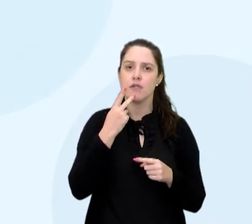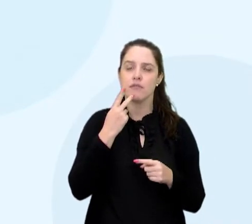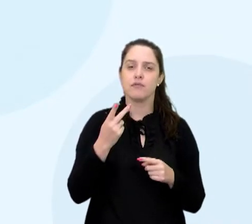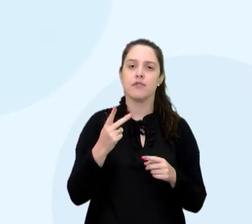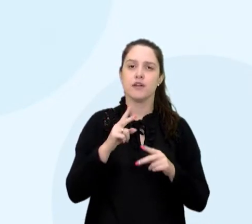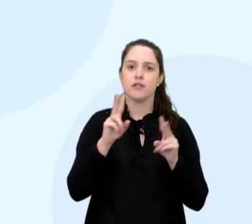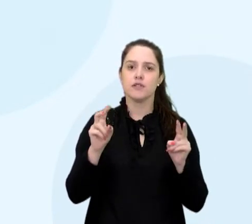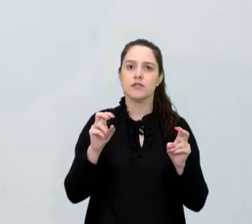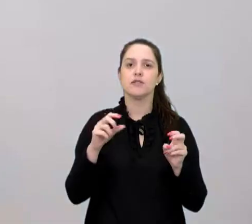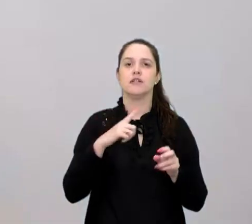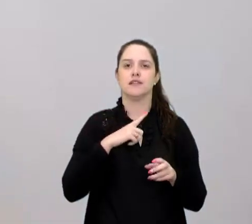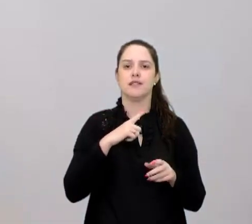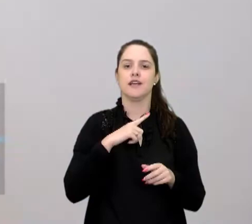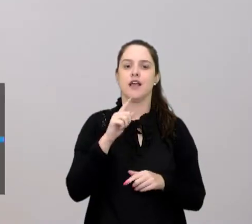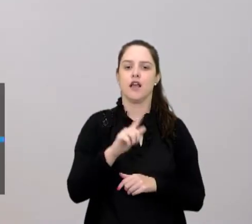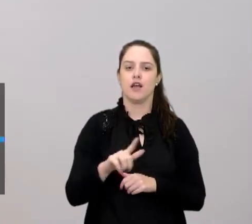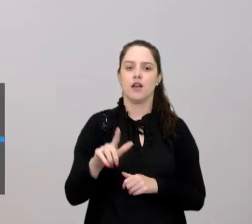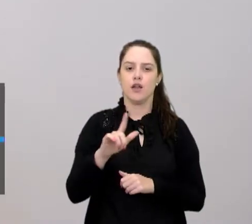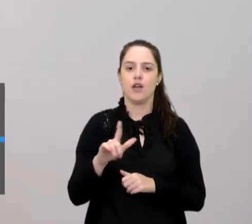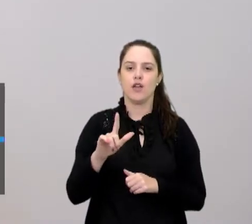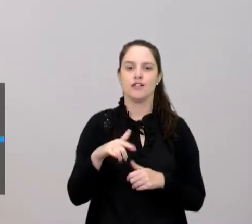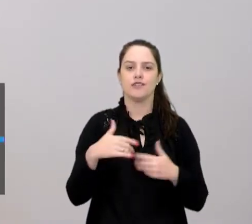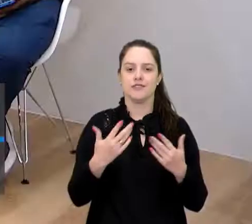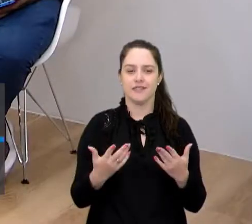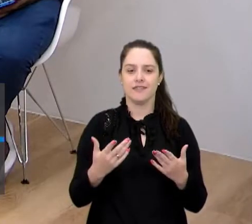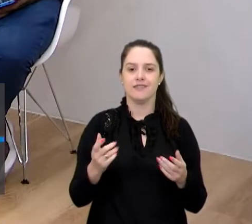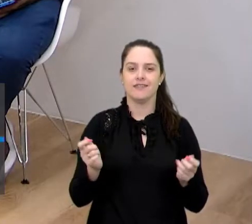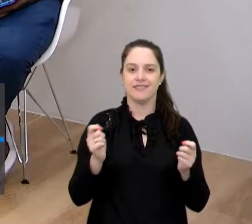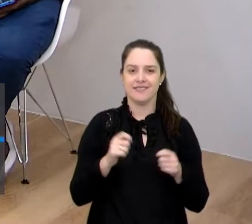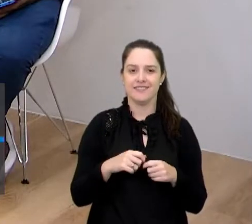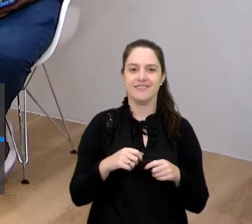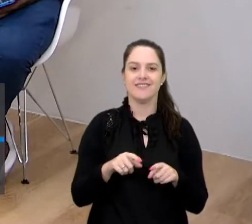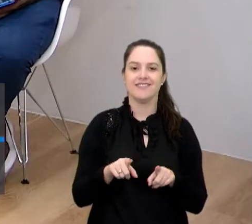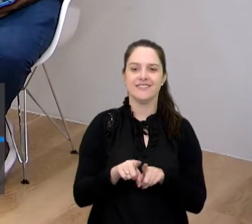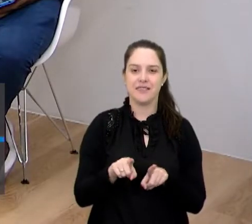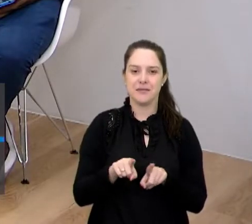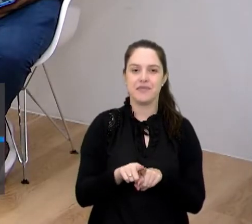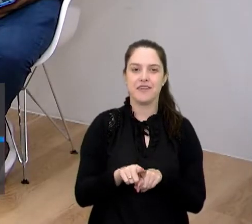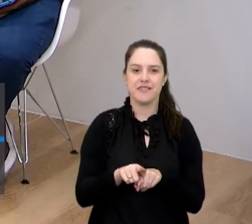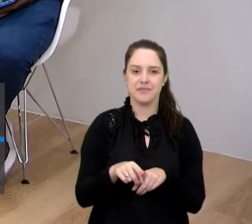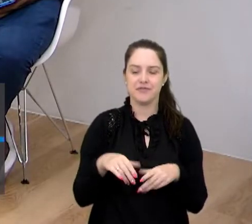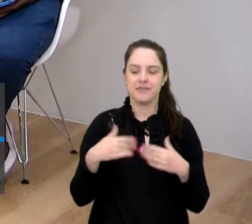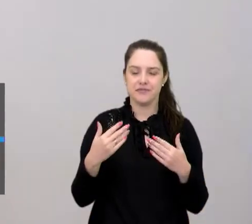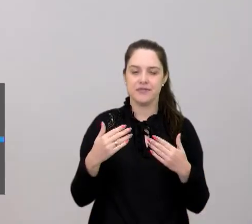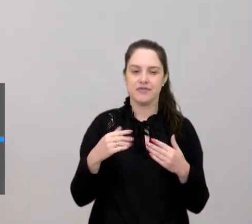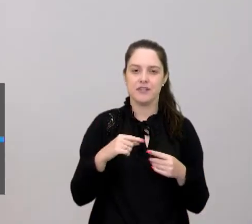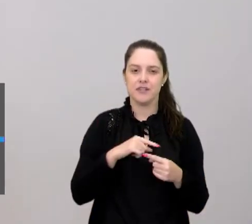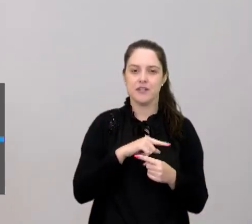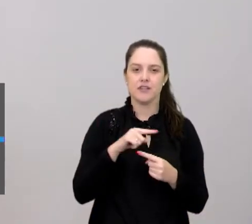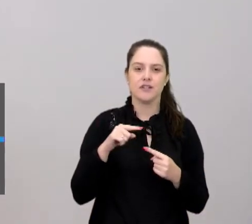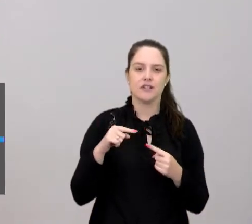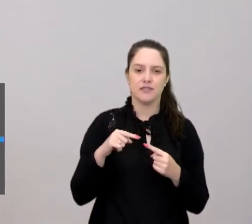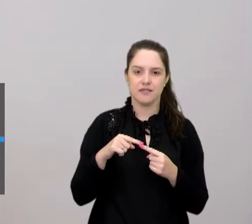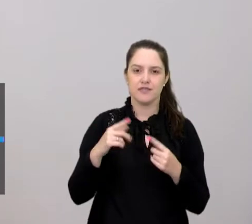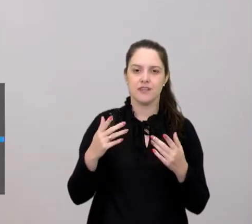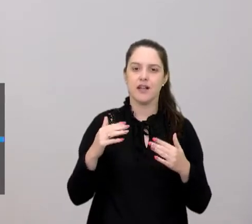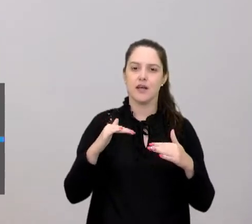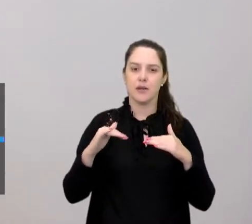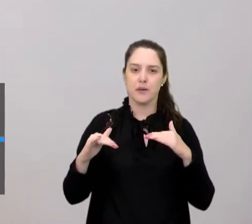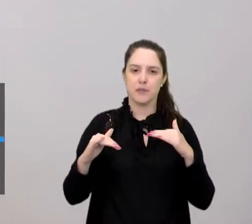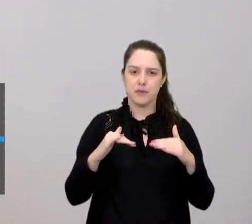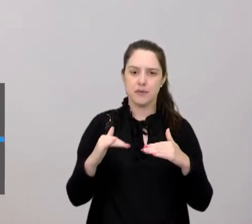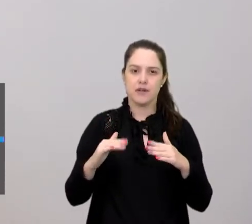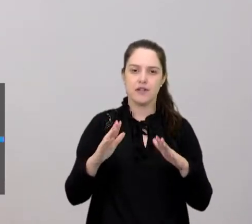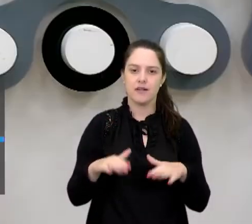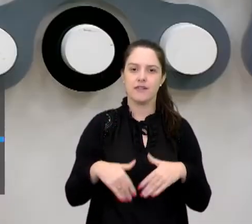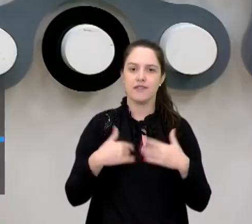Isso. Minha avó já me dizia, não sei se eu nem posso falar isso aqui, né? Pode Meu falar. Filho, tu vai ver coisa, eu dizia que nada. Essa